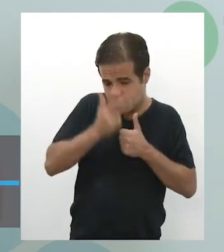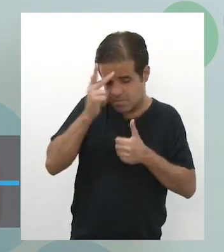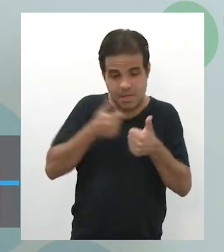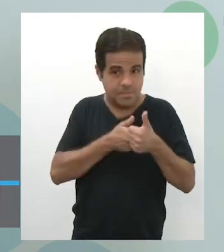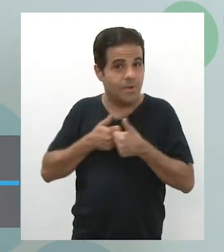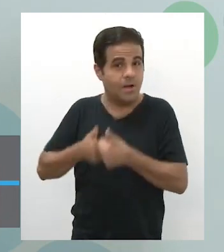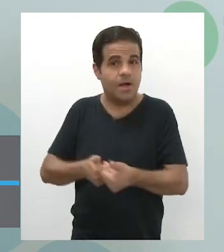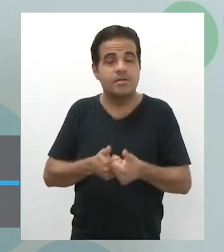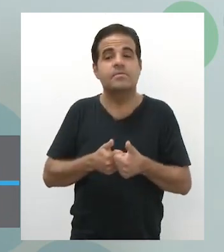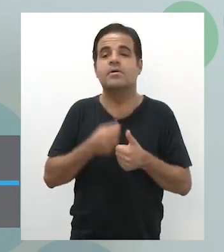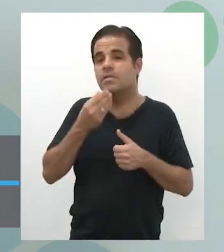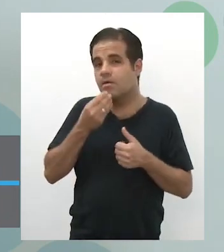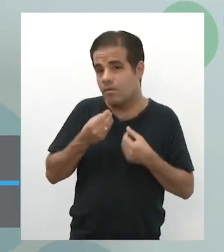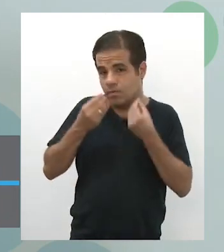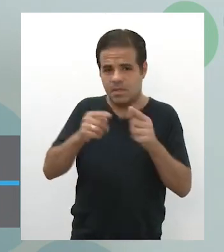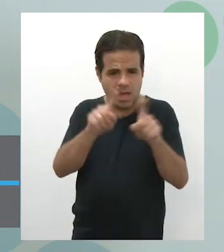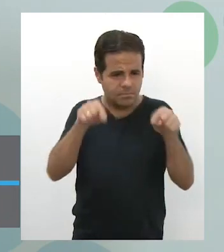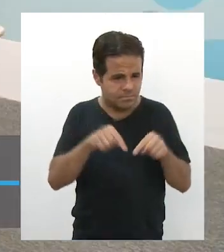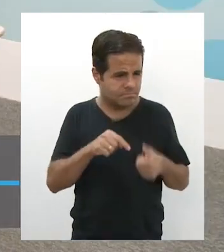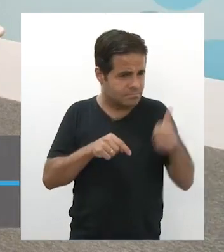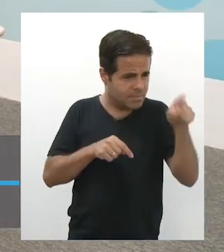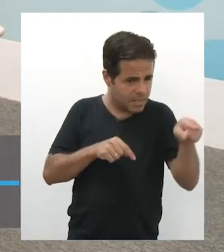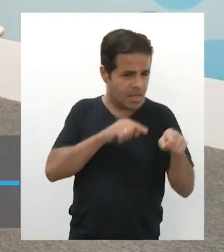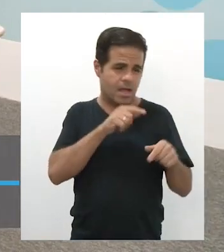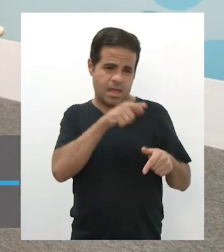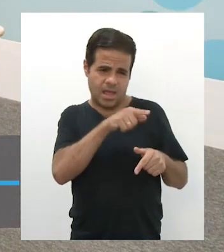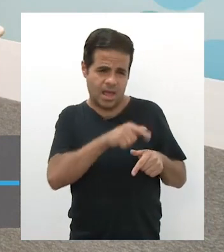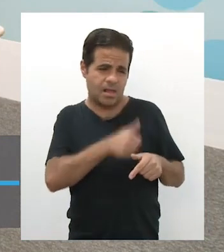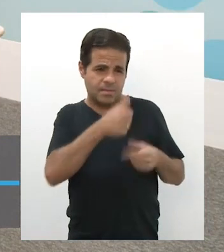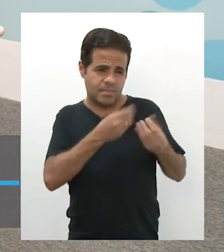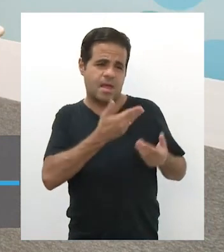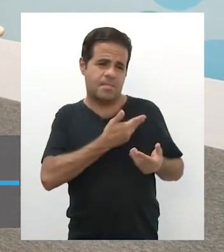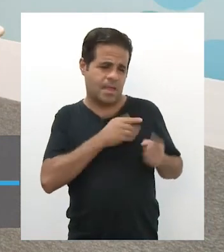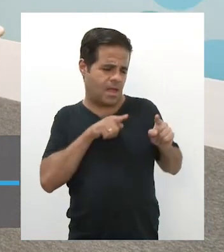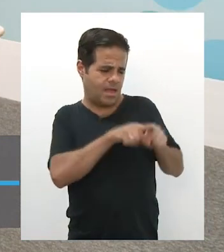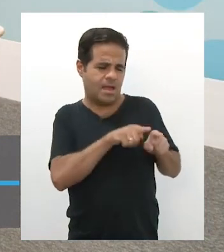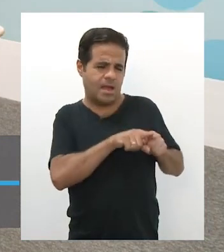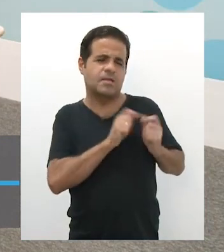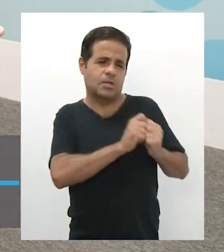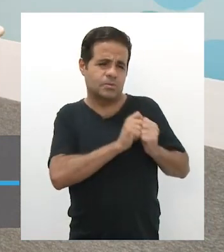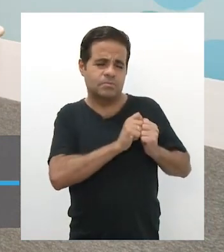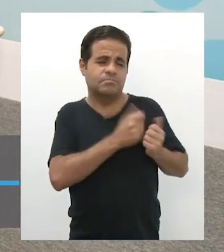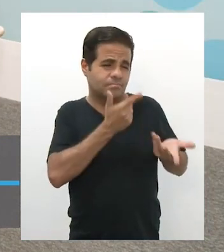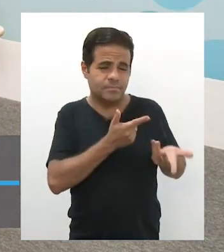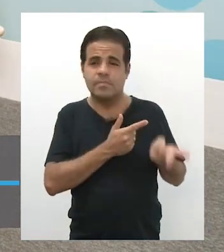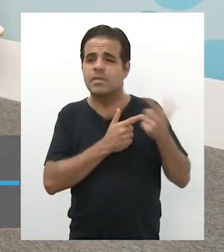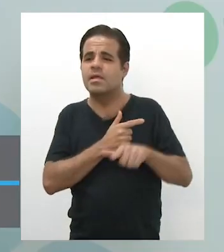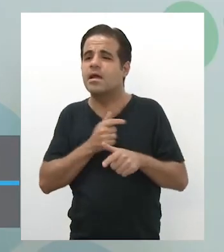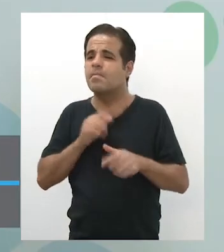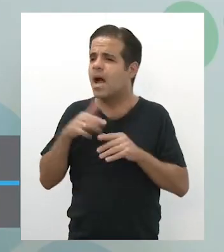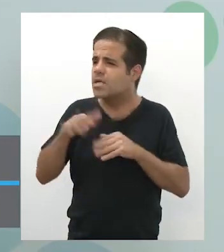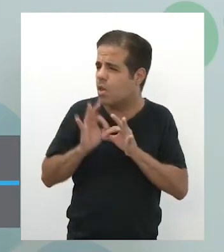próximos. Então, assim, eu vou dar um pedacinho de terra melhor para a Luíse, porque ela é minha parceira, que está pertinho de mim. Aí, quem está